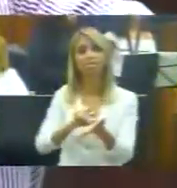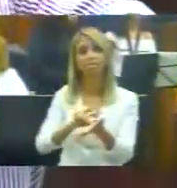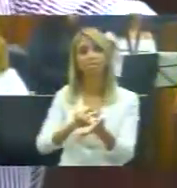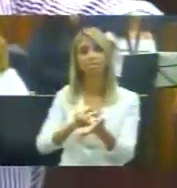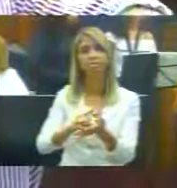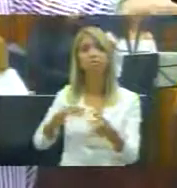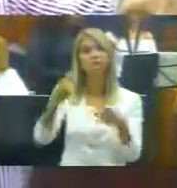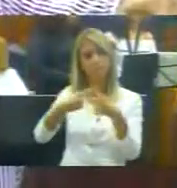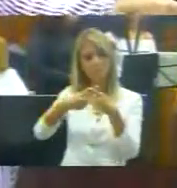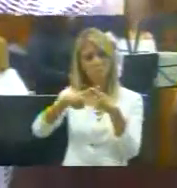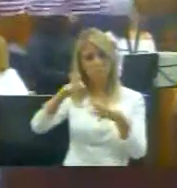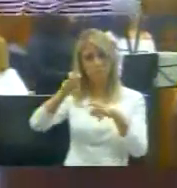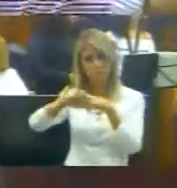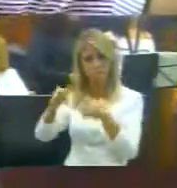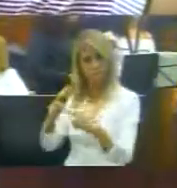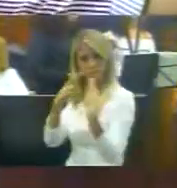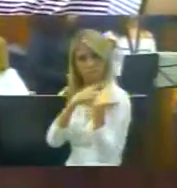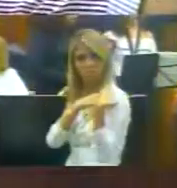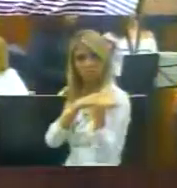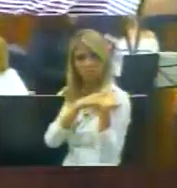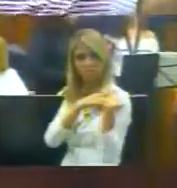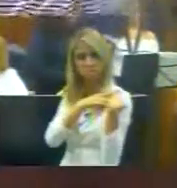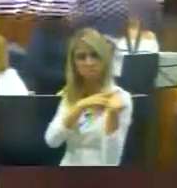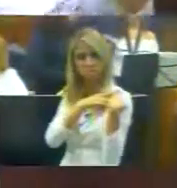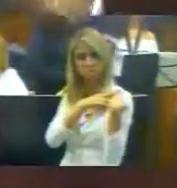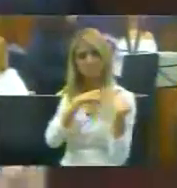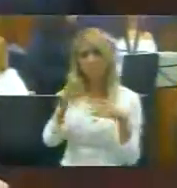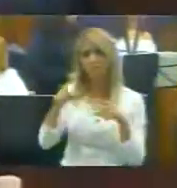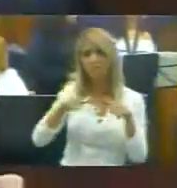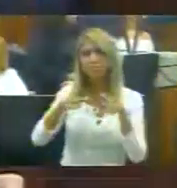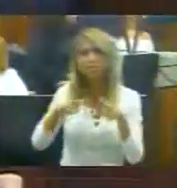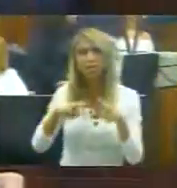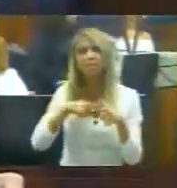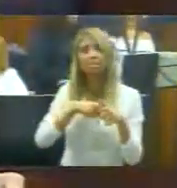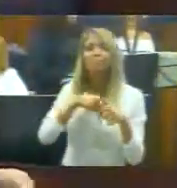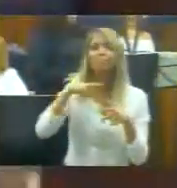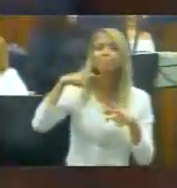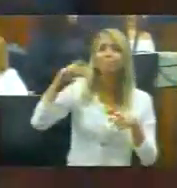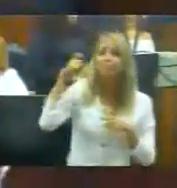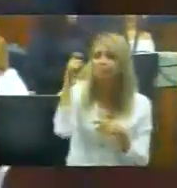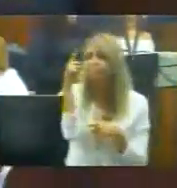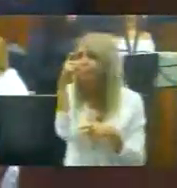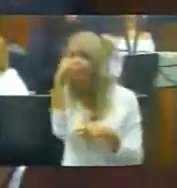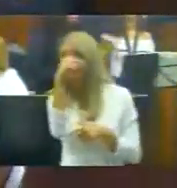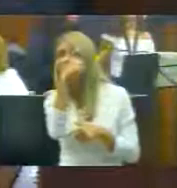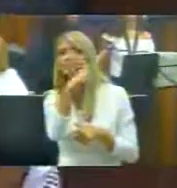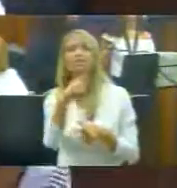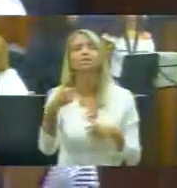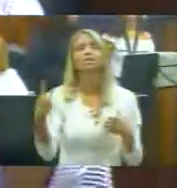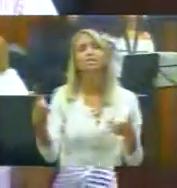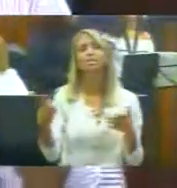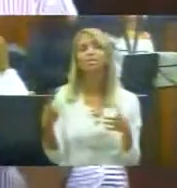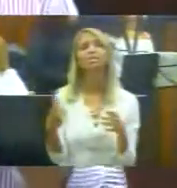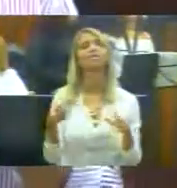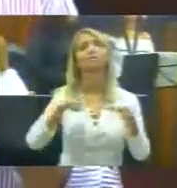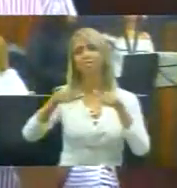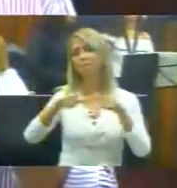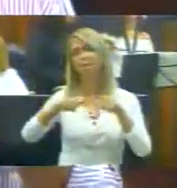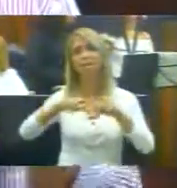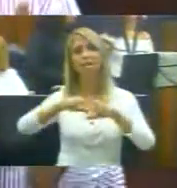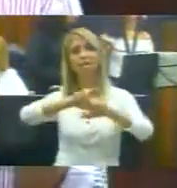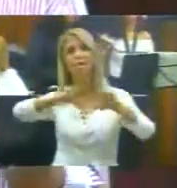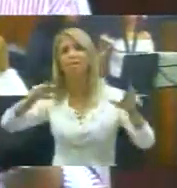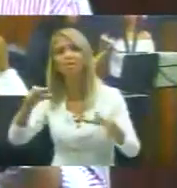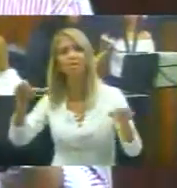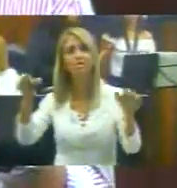está na cadeira, com desconforto por conta de uma desatenção que é provocada pela distância entre